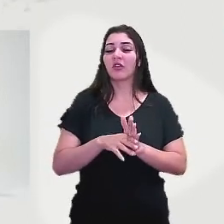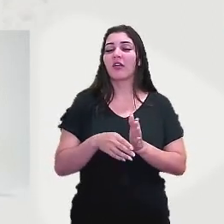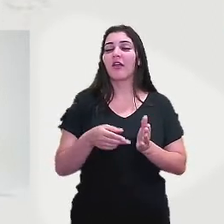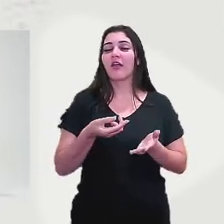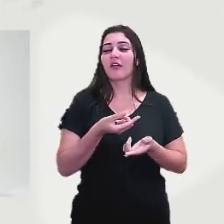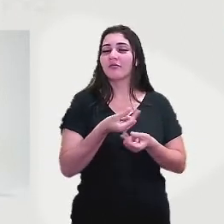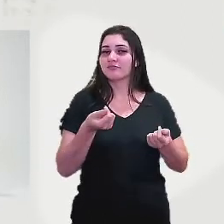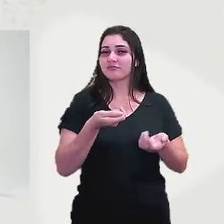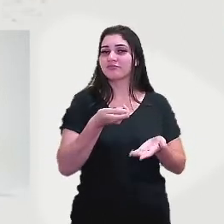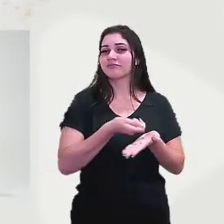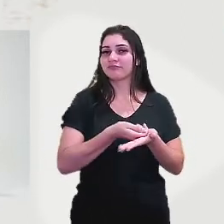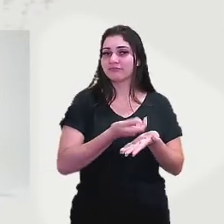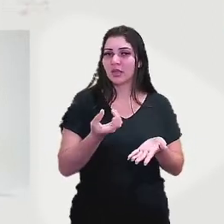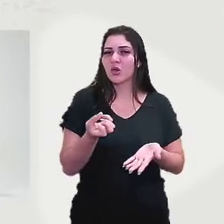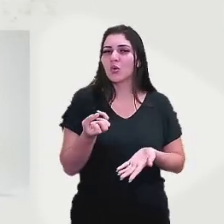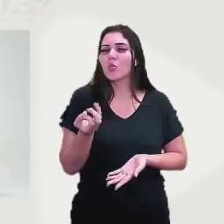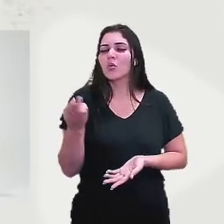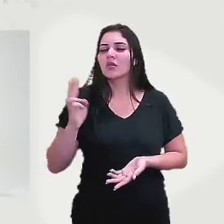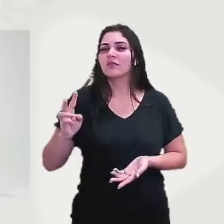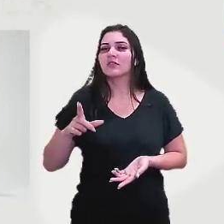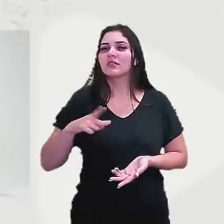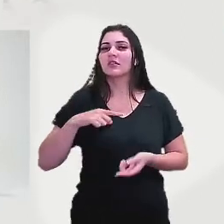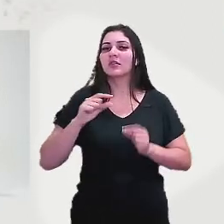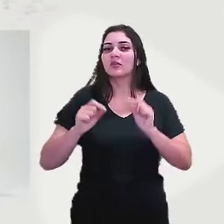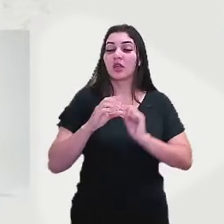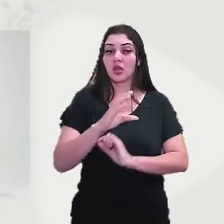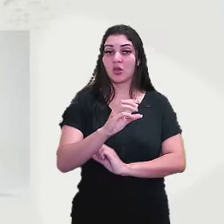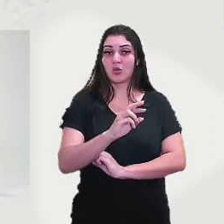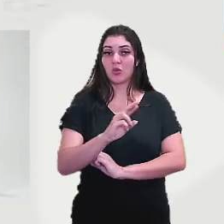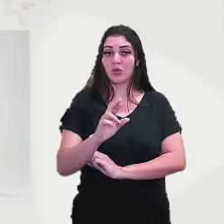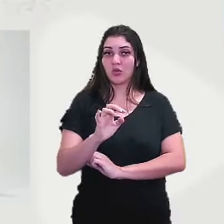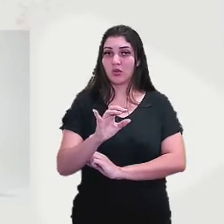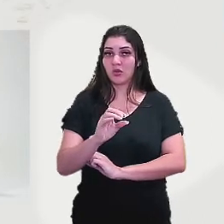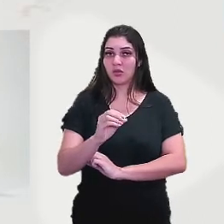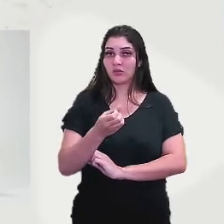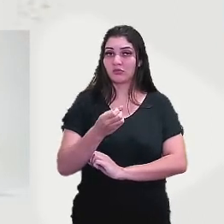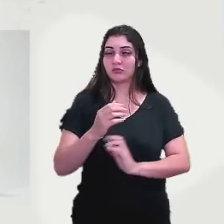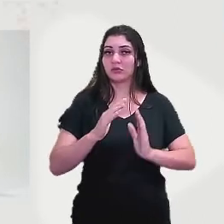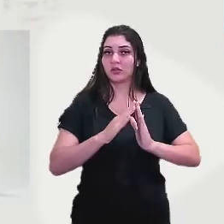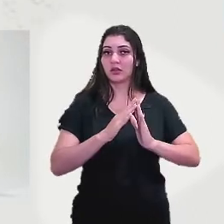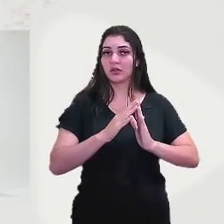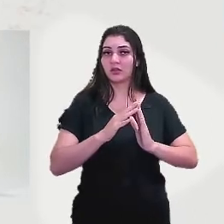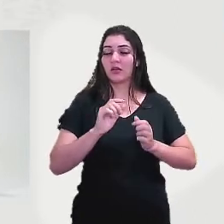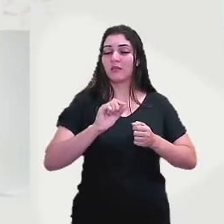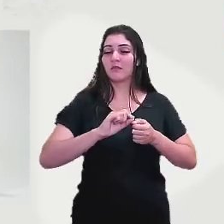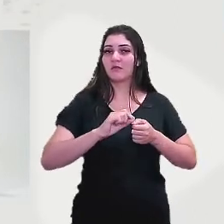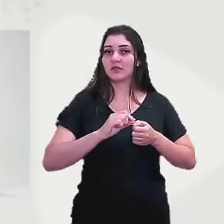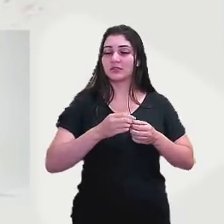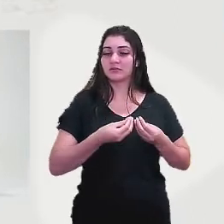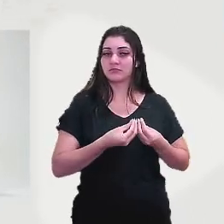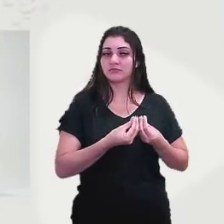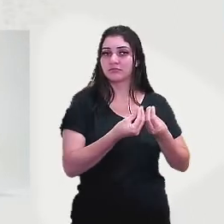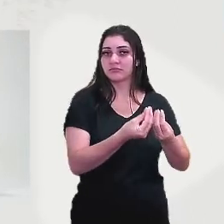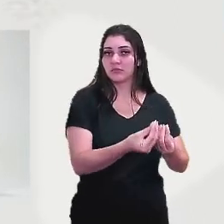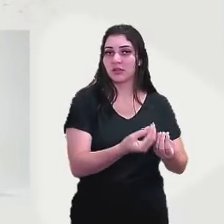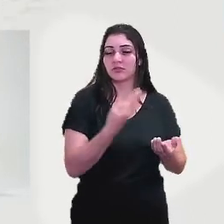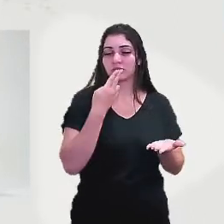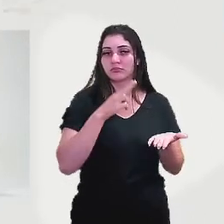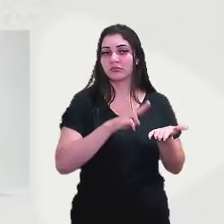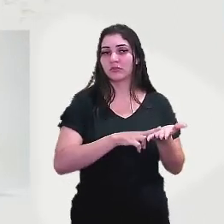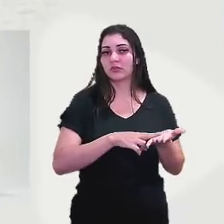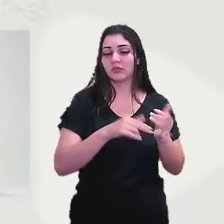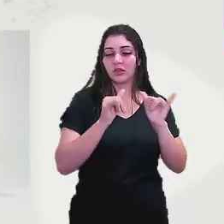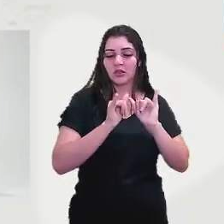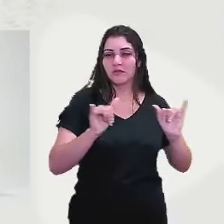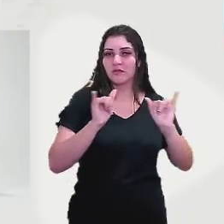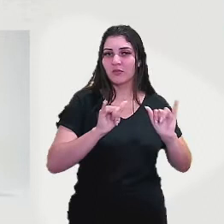cobrança. Quantas vezes você recebe o correio na sua casa para fazer uma entrega de uma carta, trazendo notícias dos